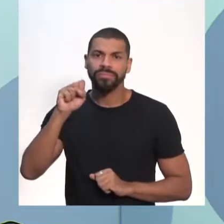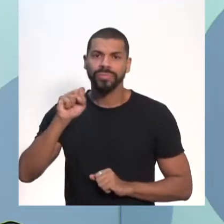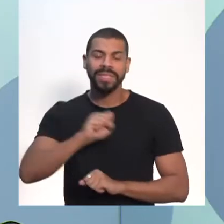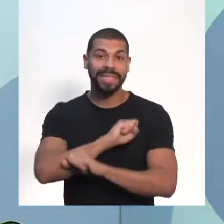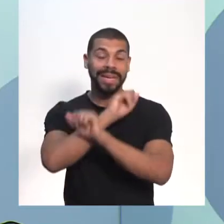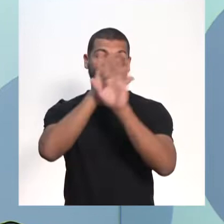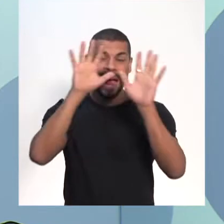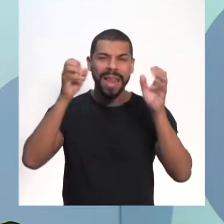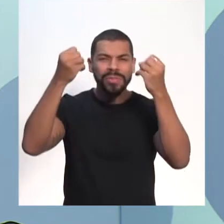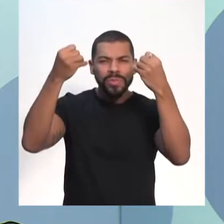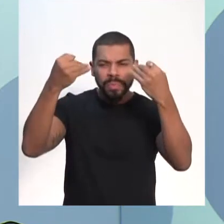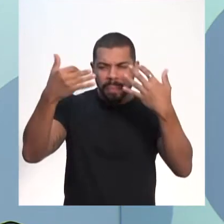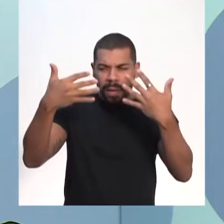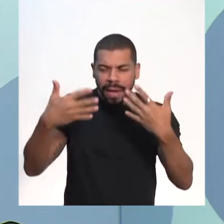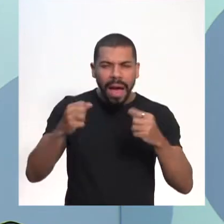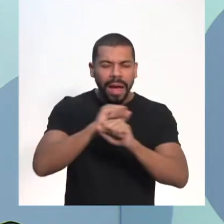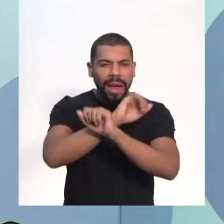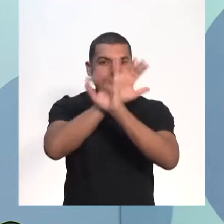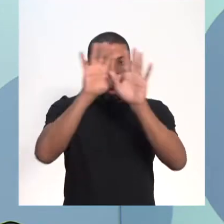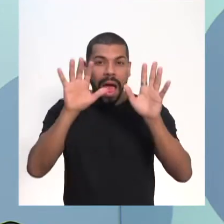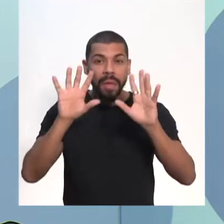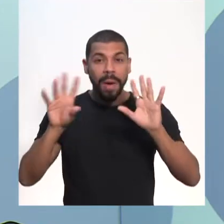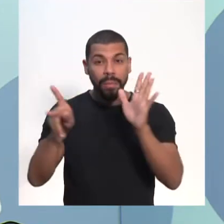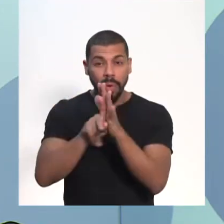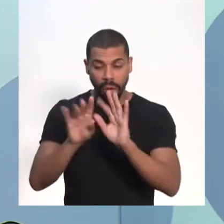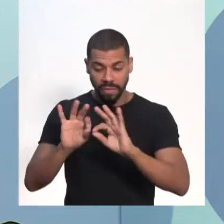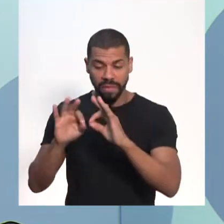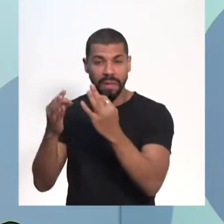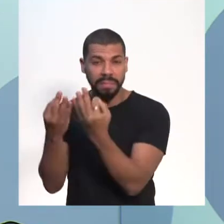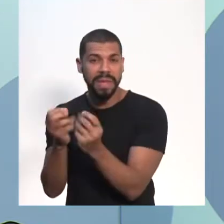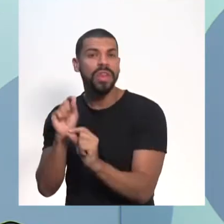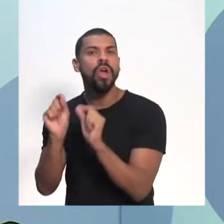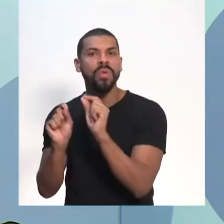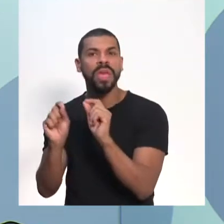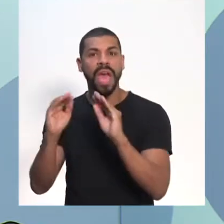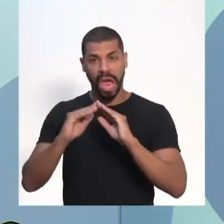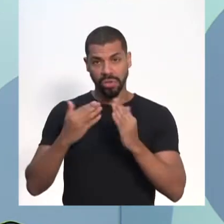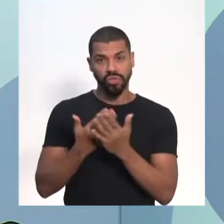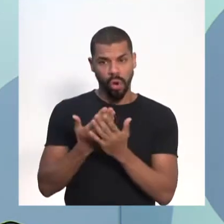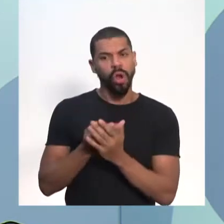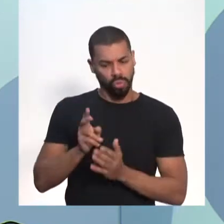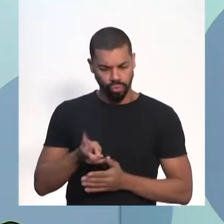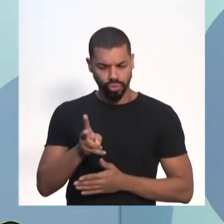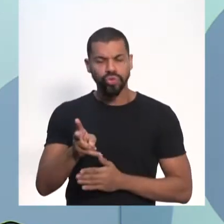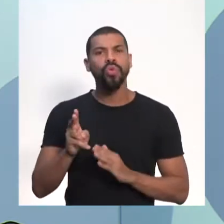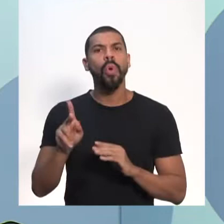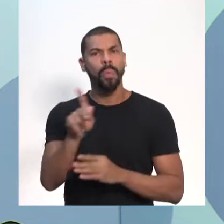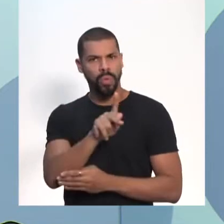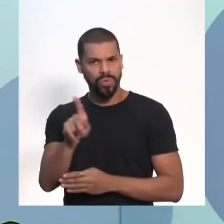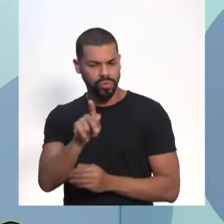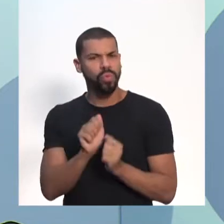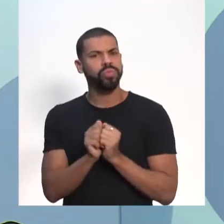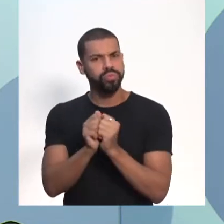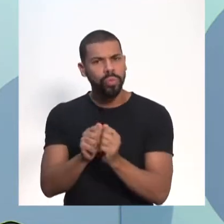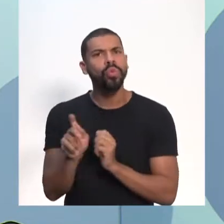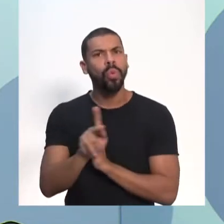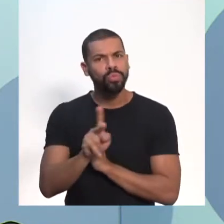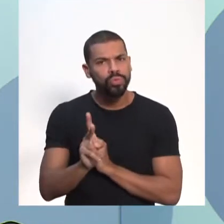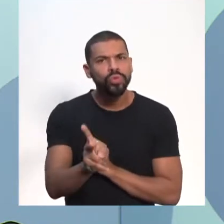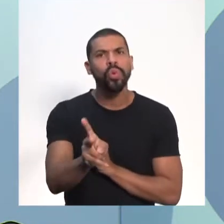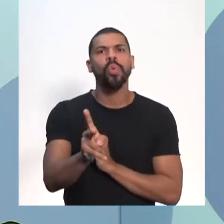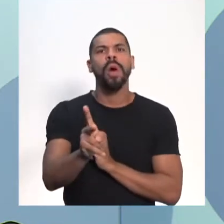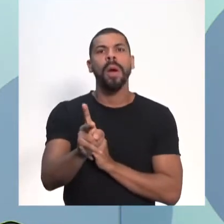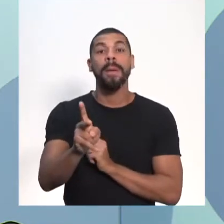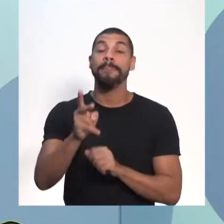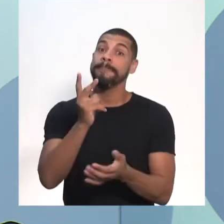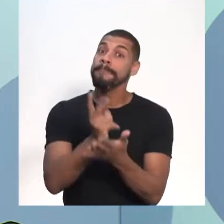sempre importante, né, de colocar para essas famílias que a escola está ali, o professor está ali, e que,